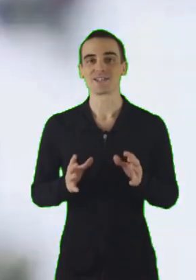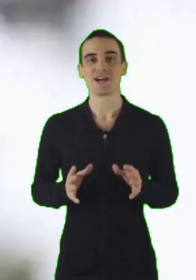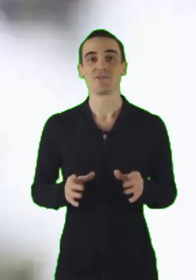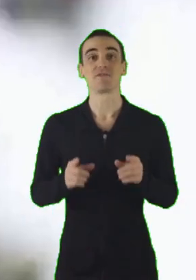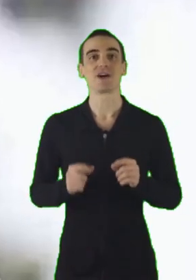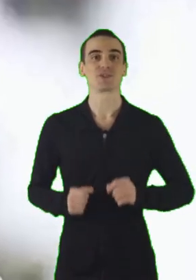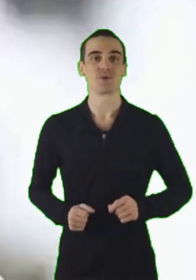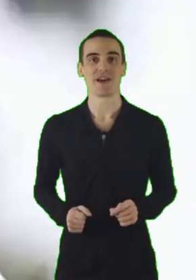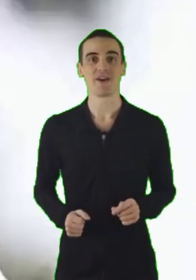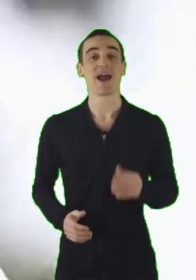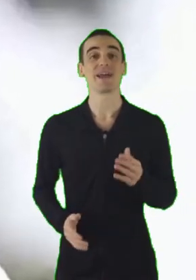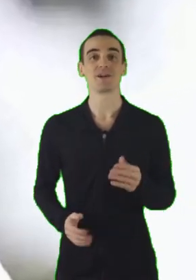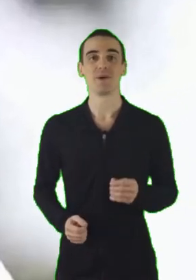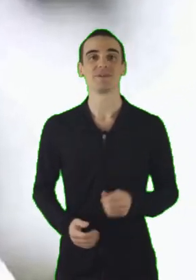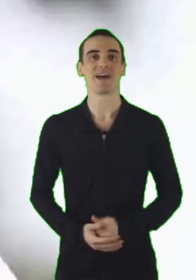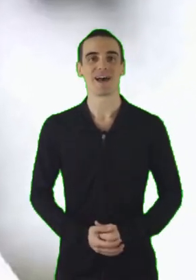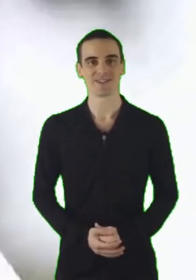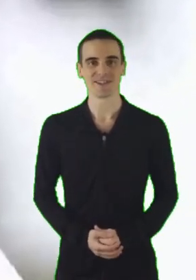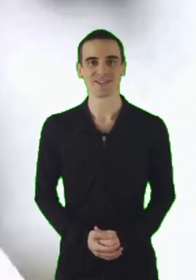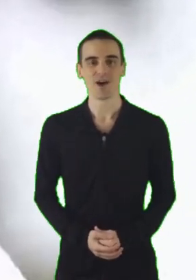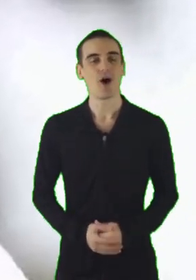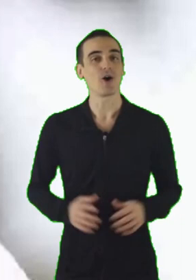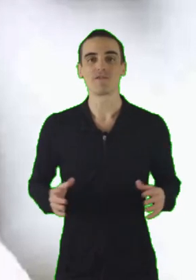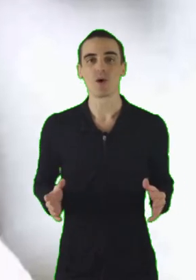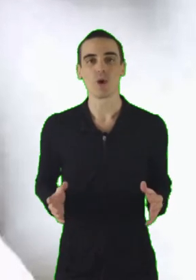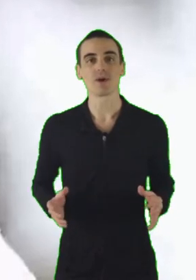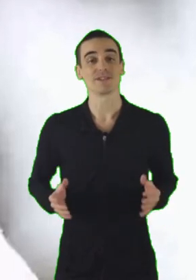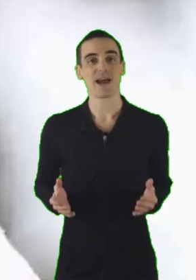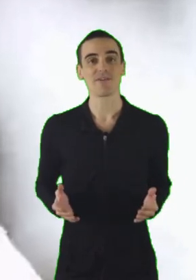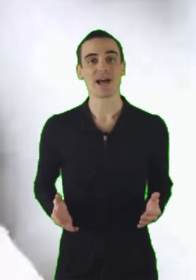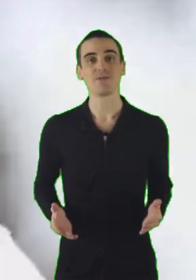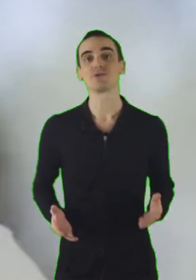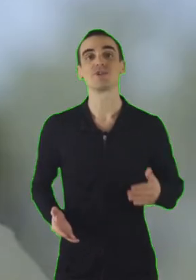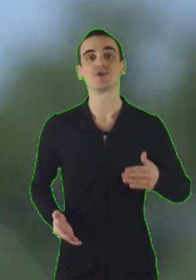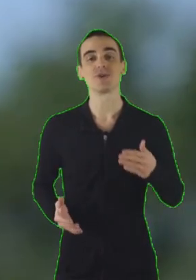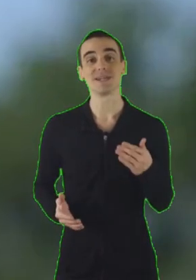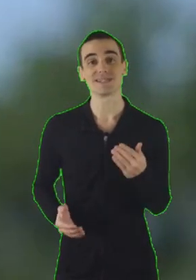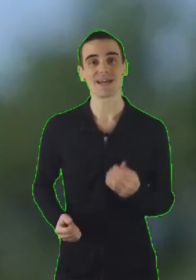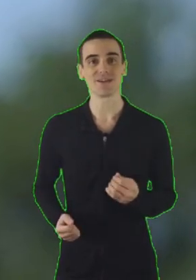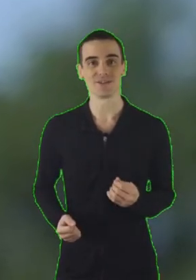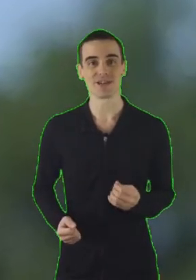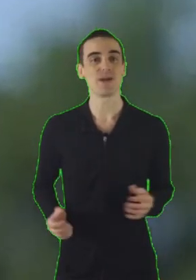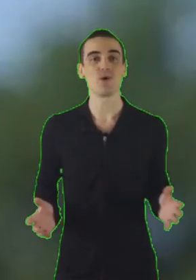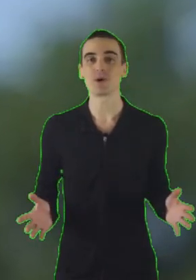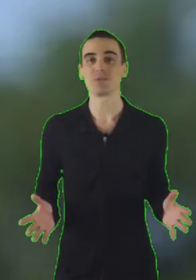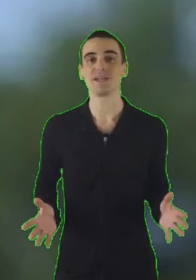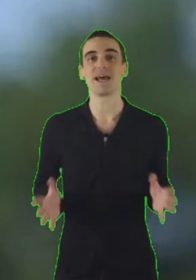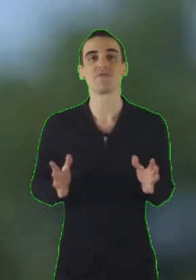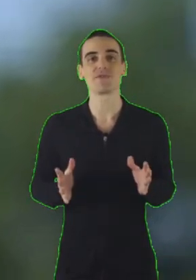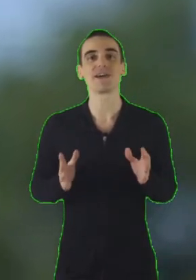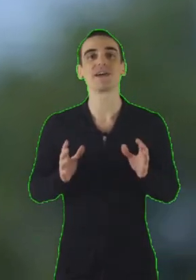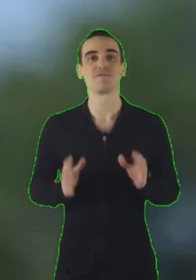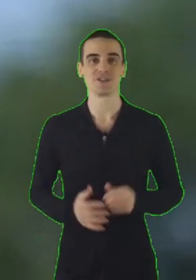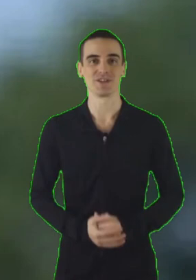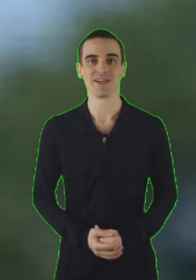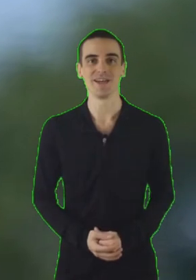novos investimentos para 2023. Um dos nomes que o Cruzeiro negocia é o do meio-campista, Agustín Almendra, de 22 anos,